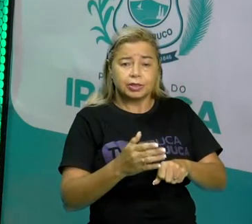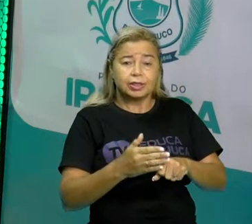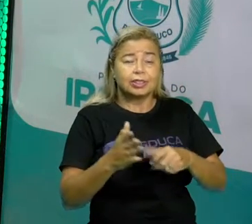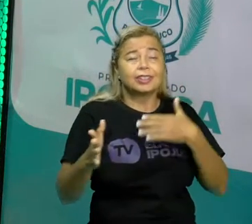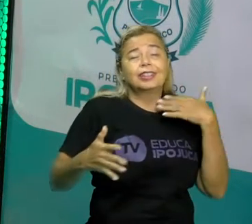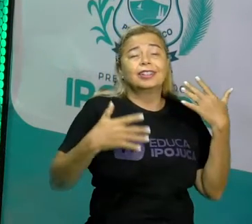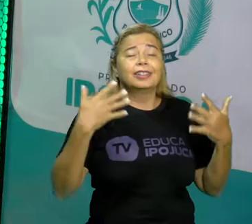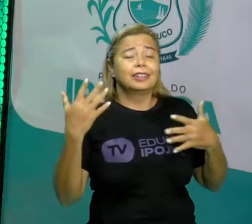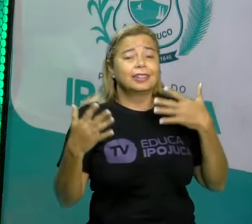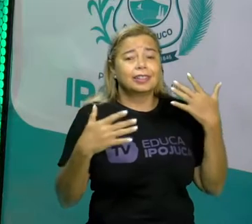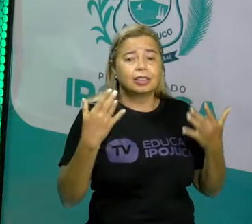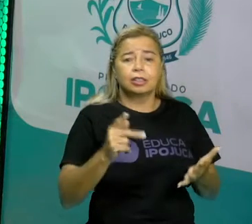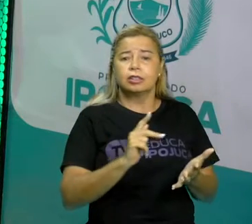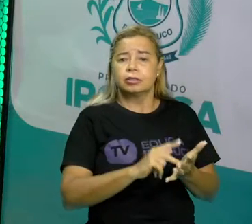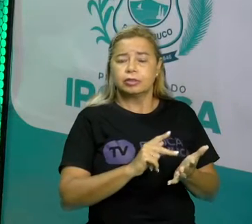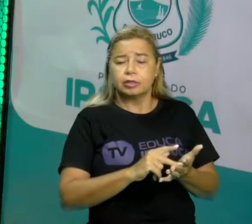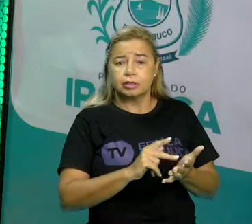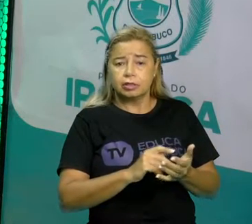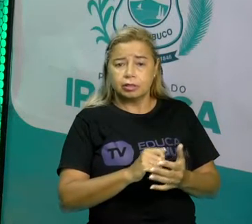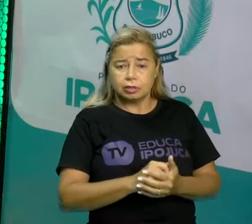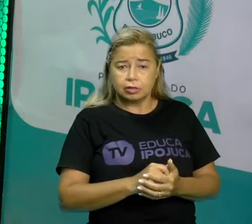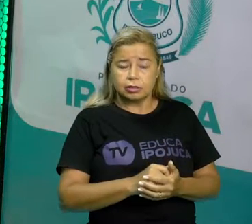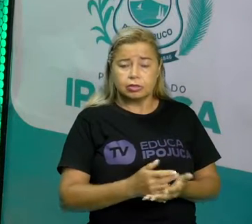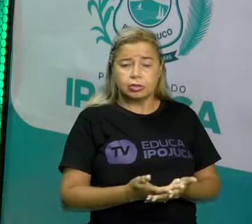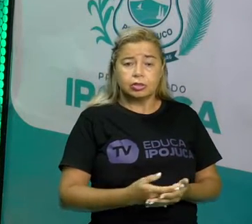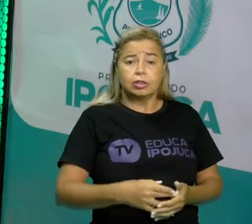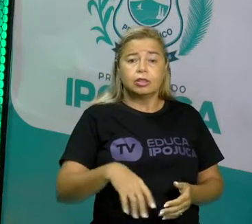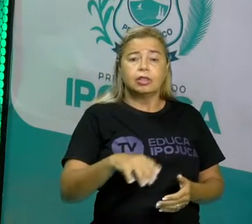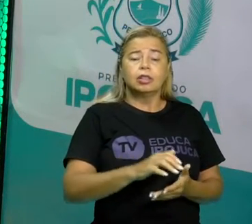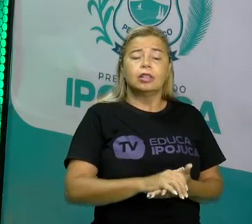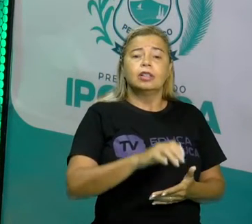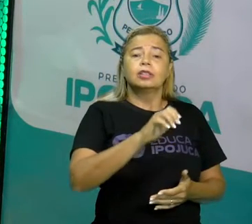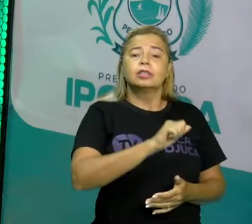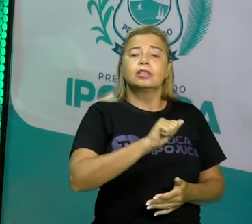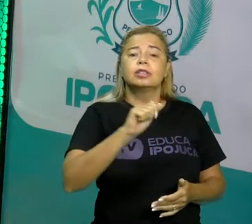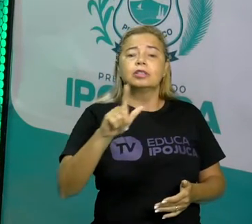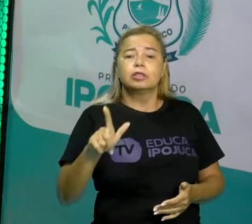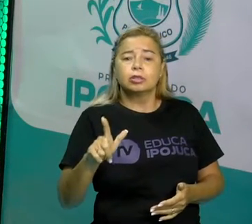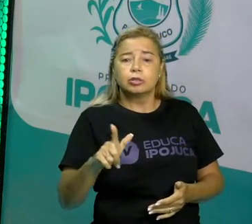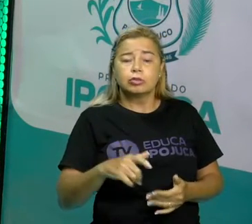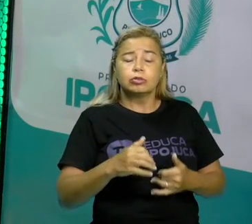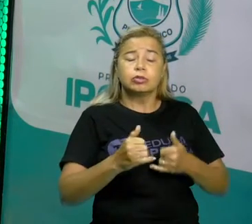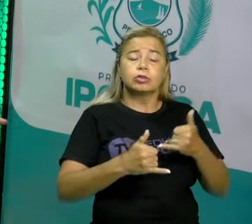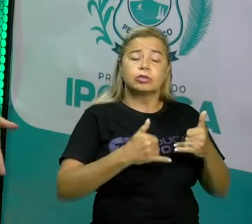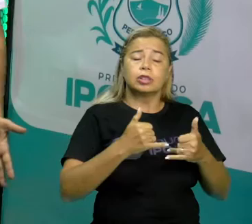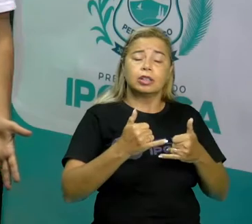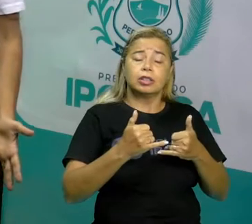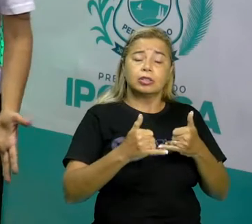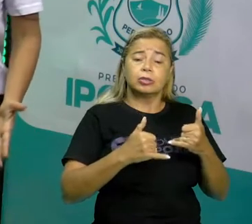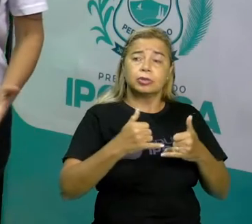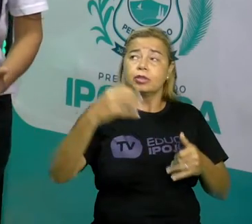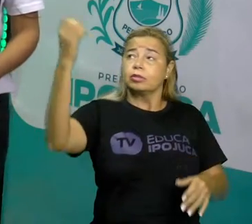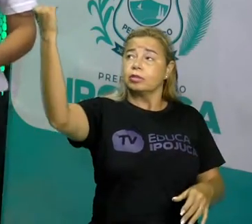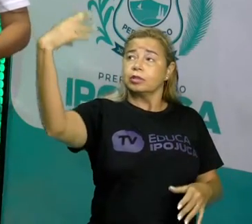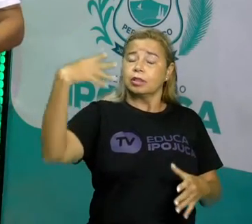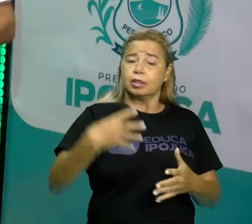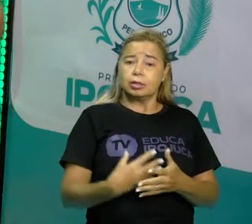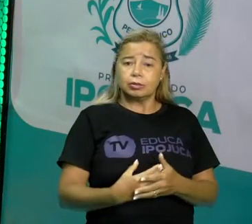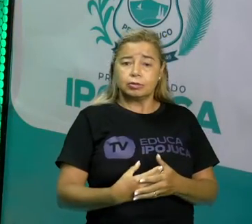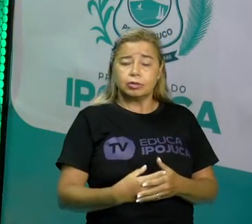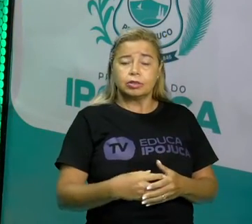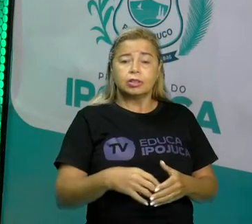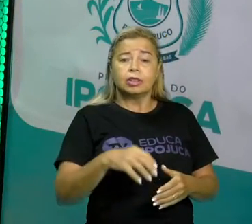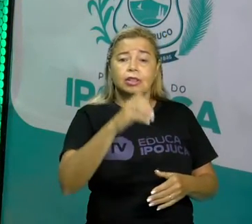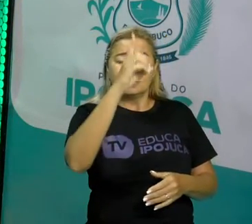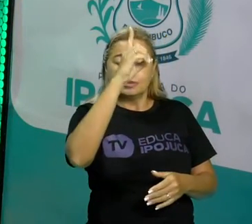gostam muito de luz. E as amarelinhas são tão bonitinhas? E as pretas, então? Então,